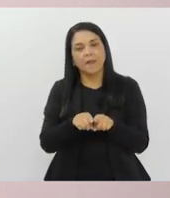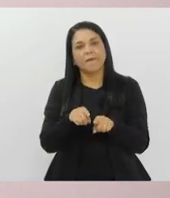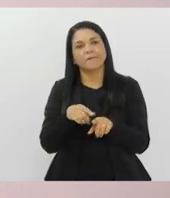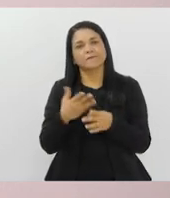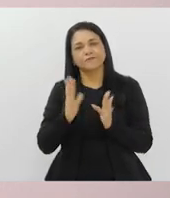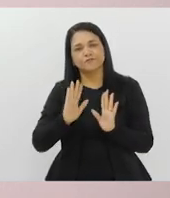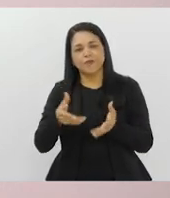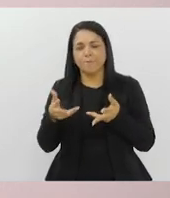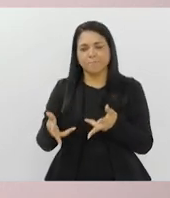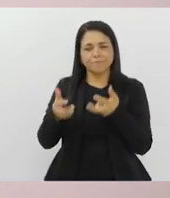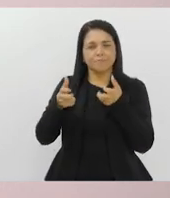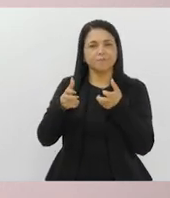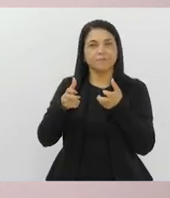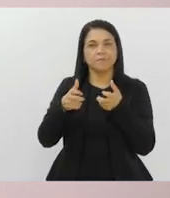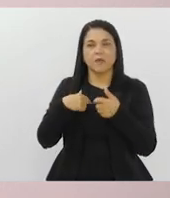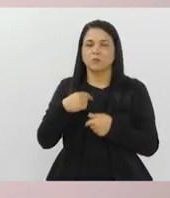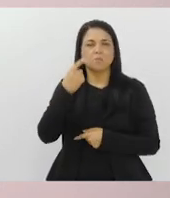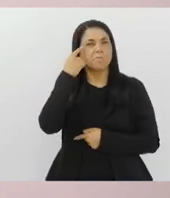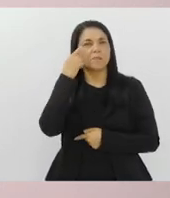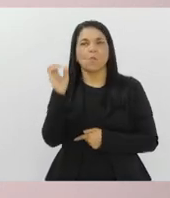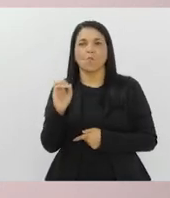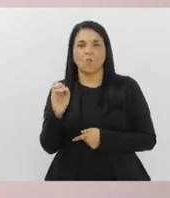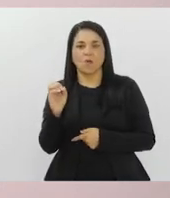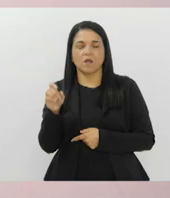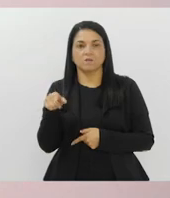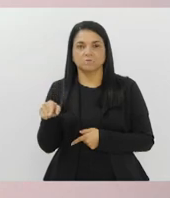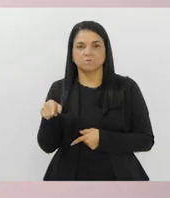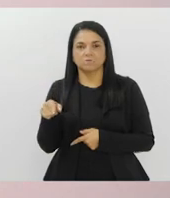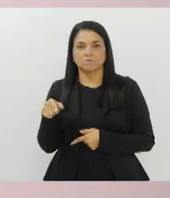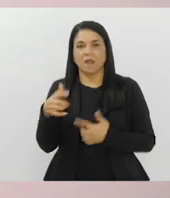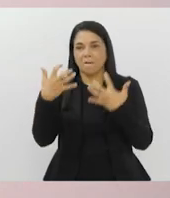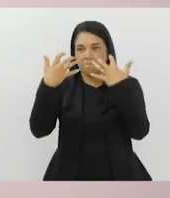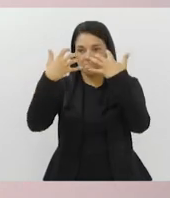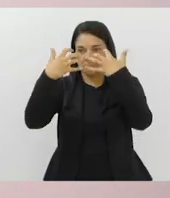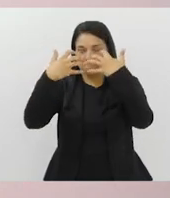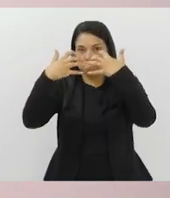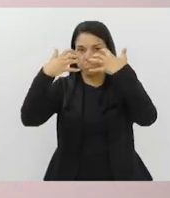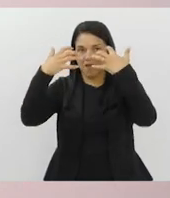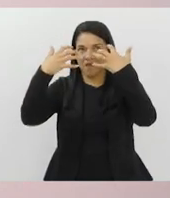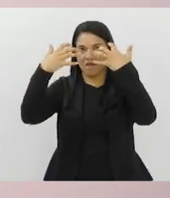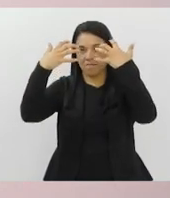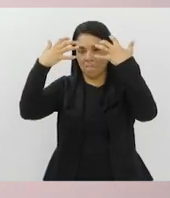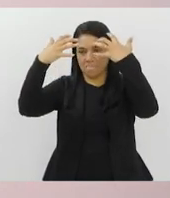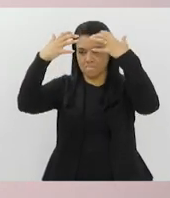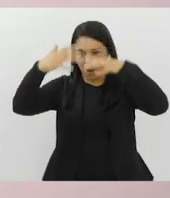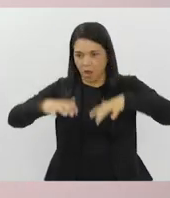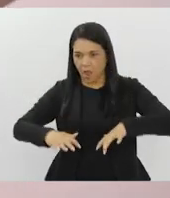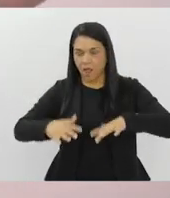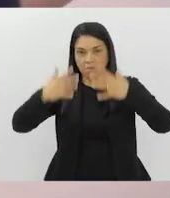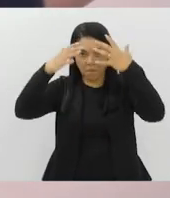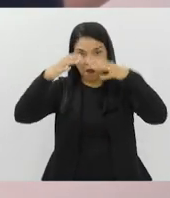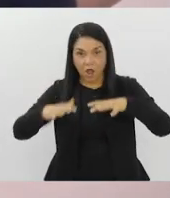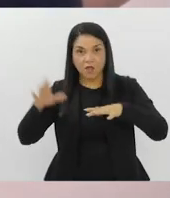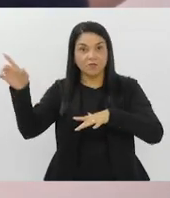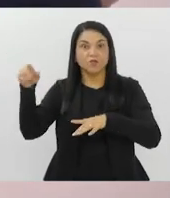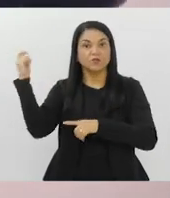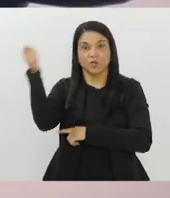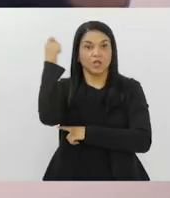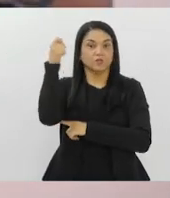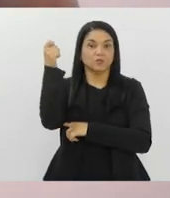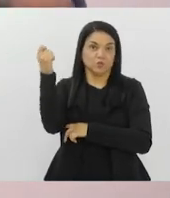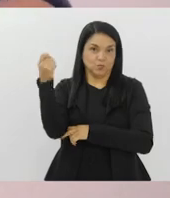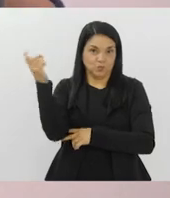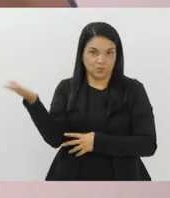ver, mas a gente nunca tinha pensado nisso. Calamidades públicas, situações de emergência, como aconteceu no Rio Grande do Sul esse ano,